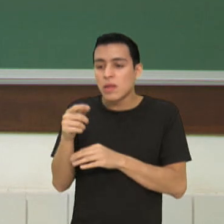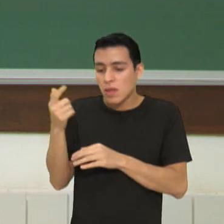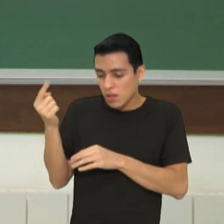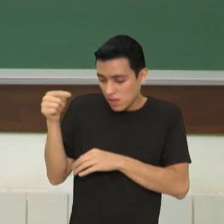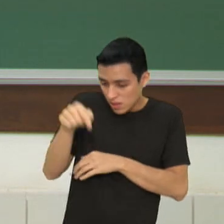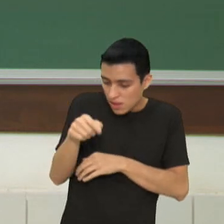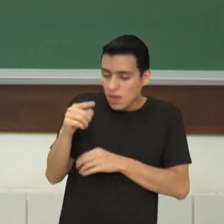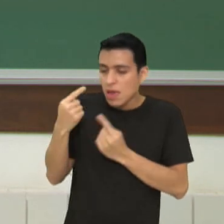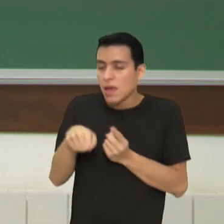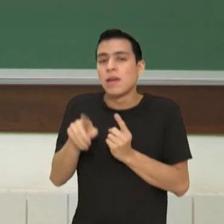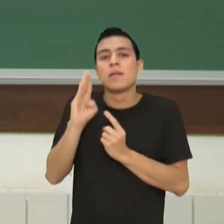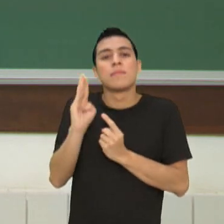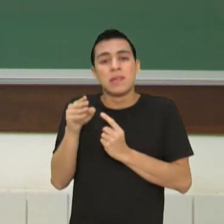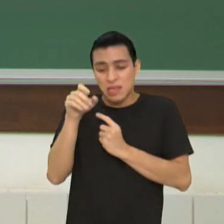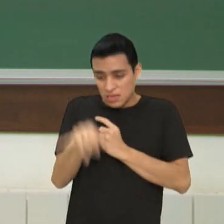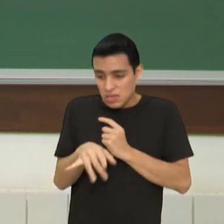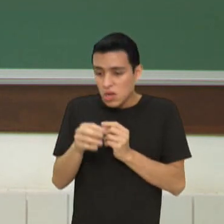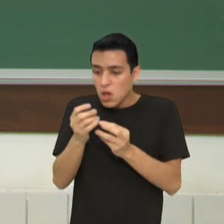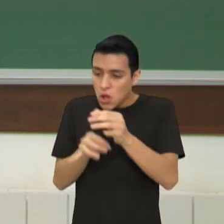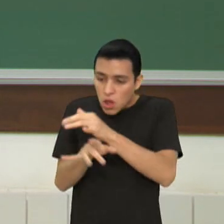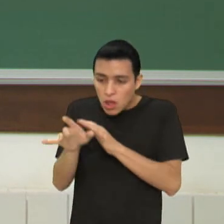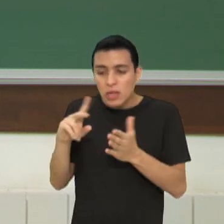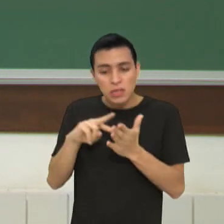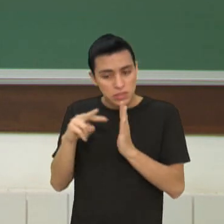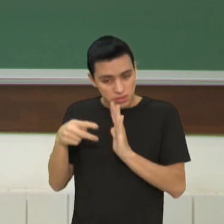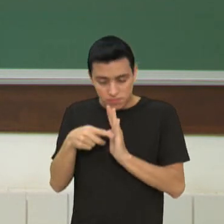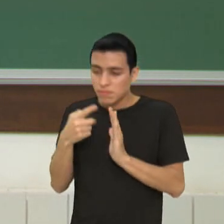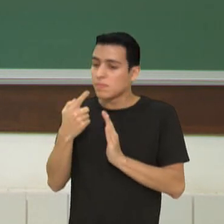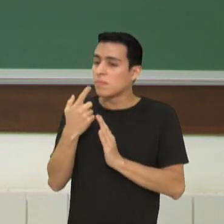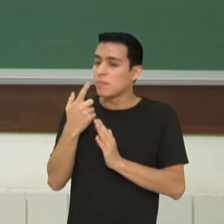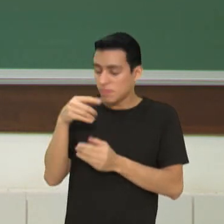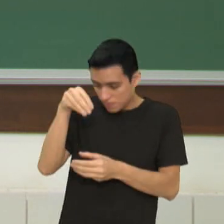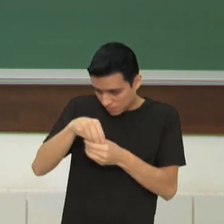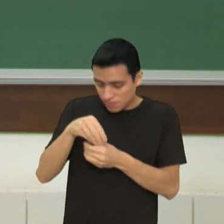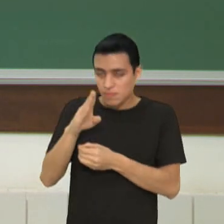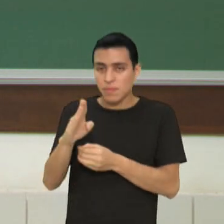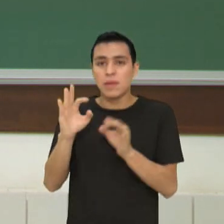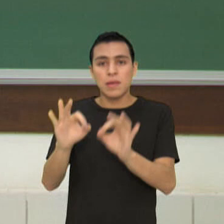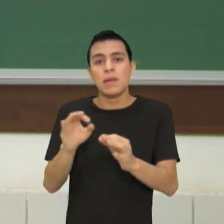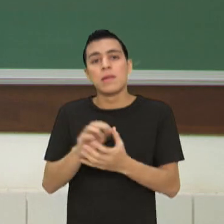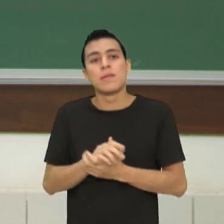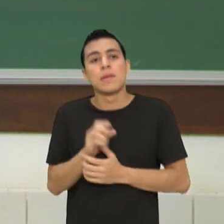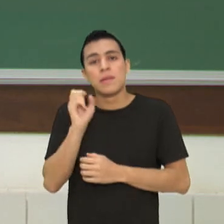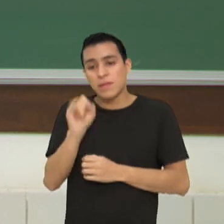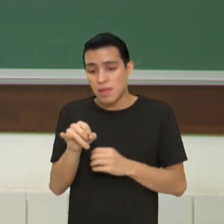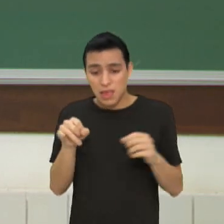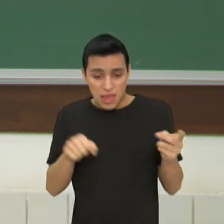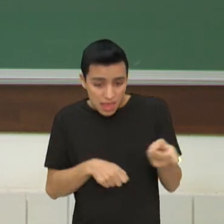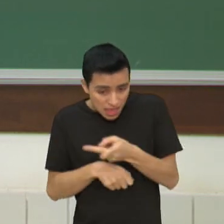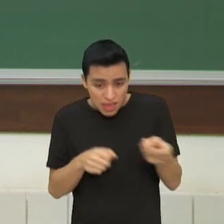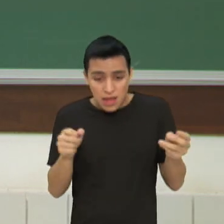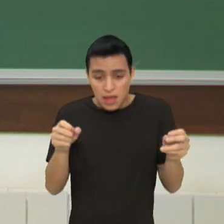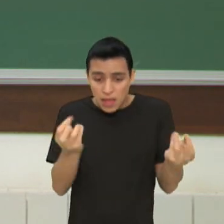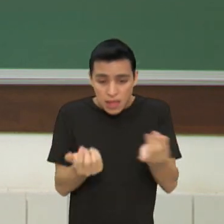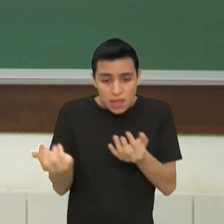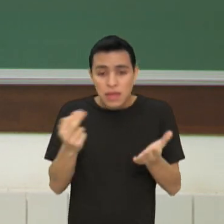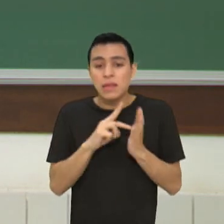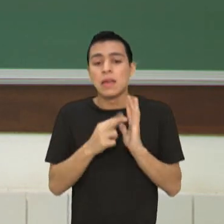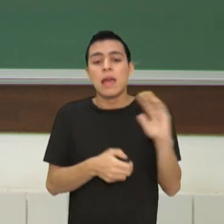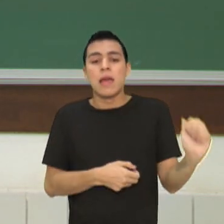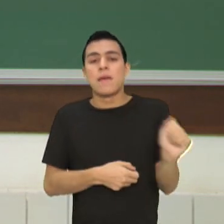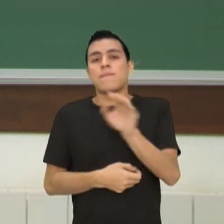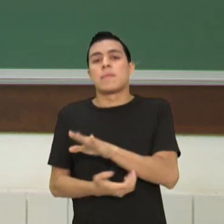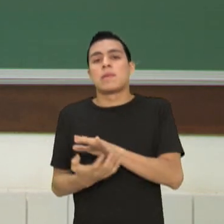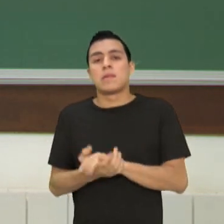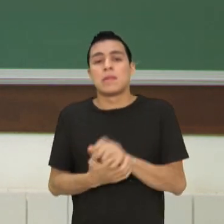Eritroblastose fetal. A mãe atacando as hemácias, porque essas hemácias é fator RH. Para ela é estranho,